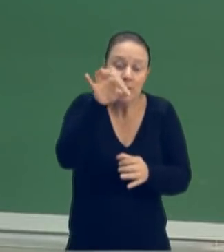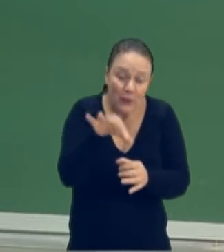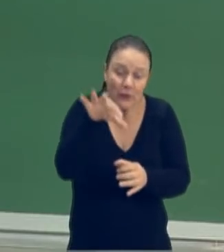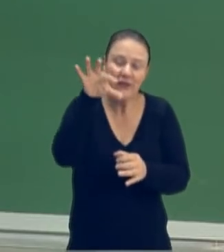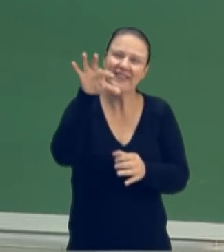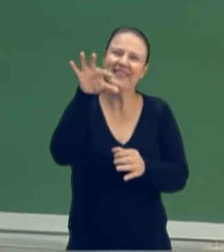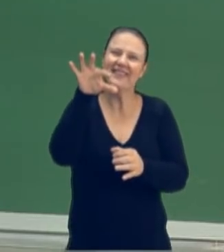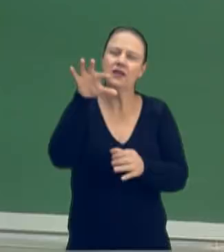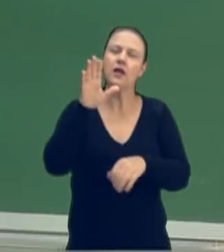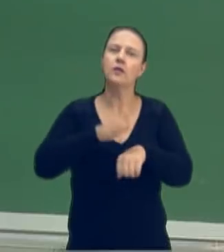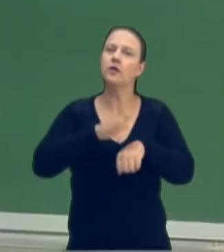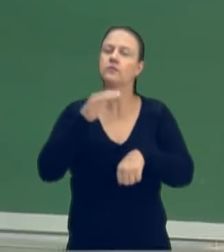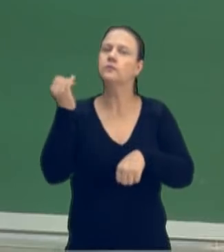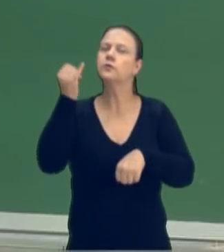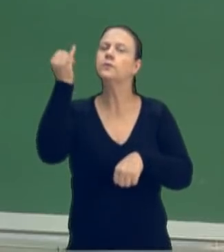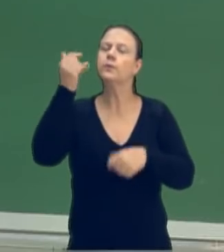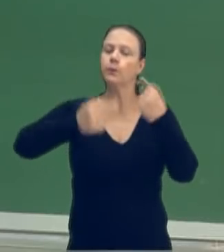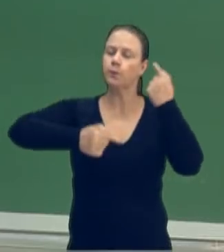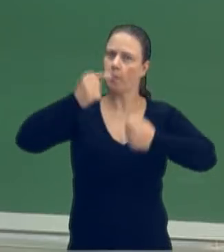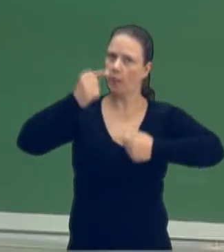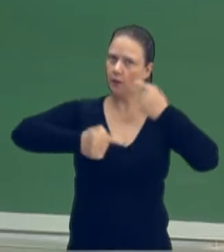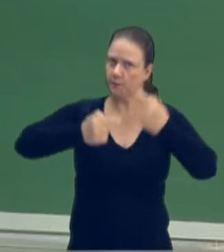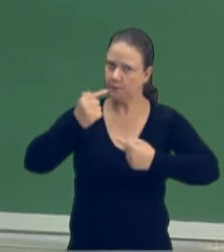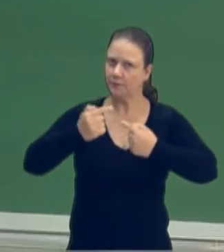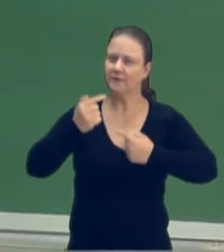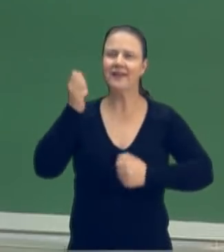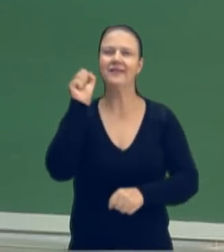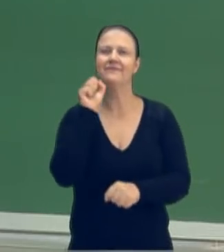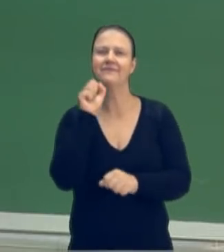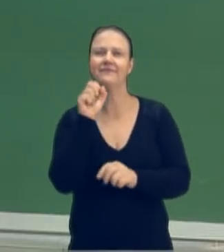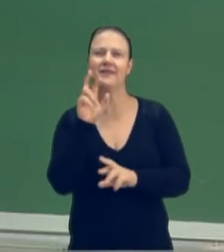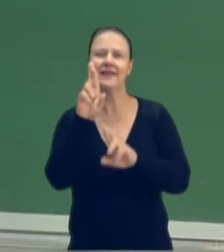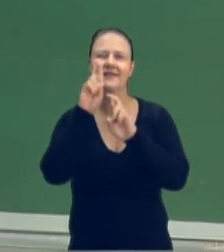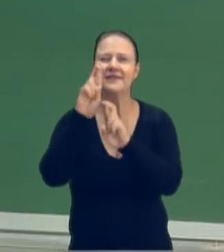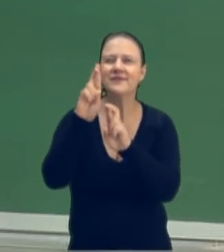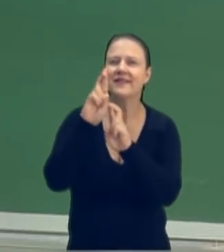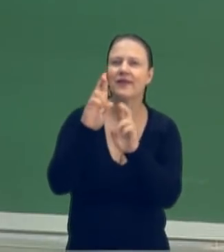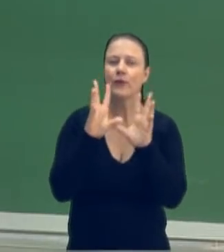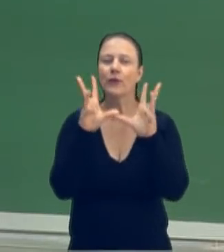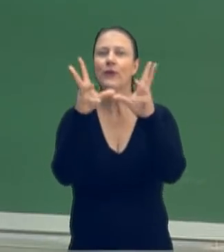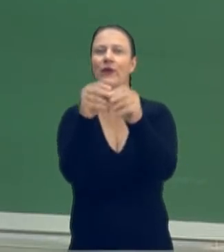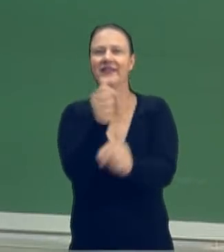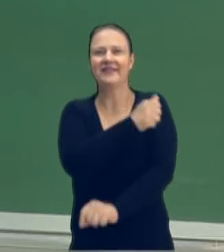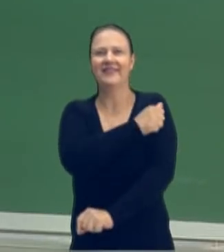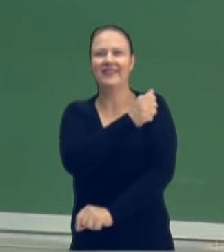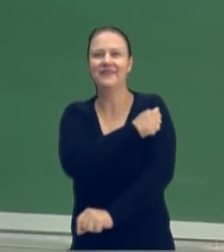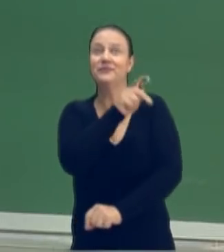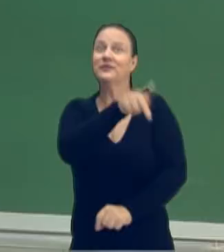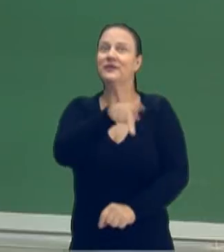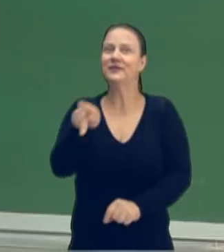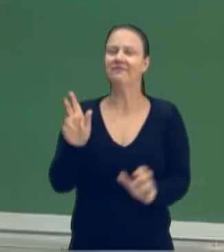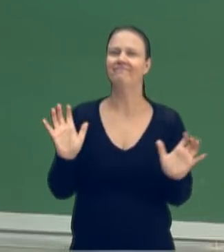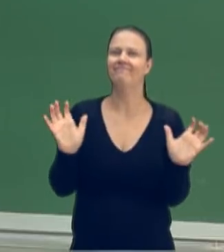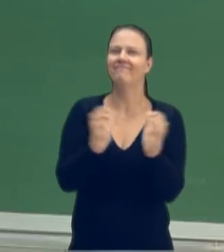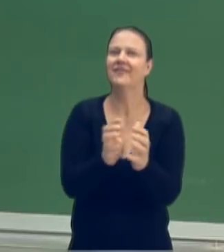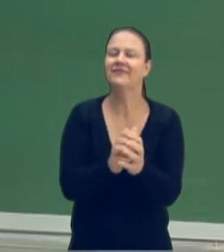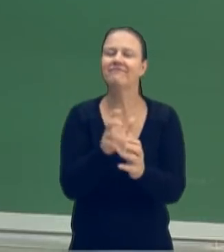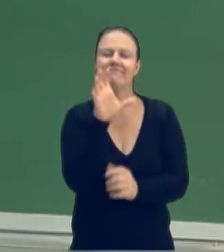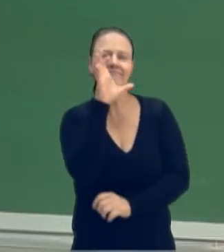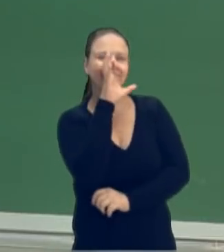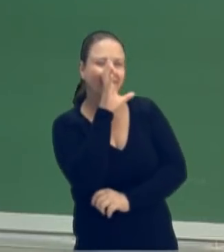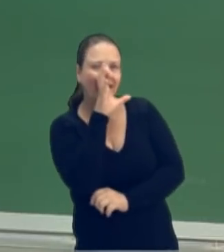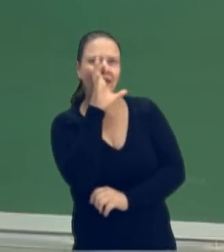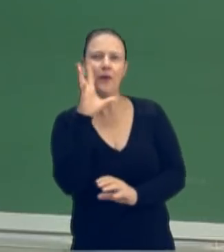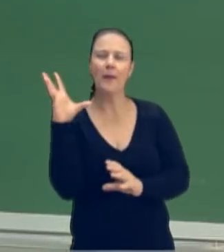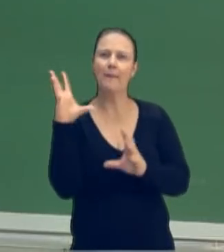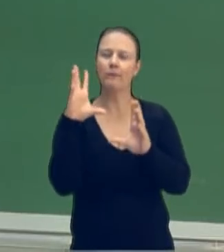aquela parte que nós vamos discutir aqui junto com vocês e espero que vocês possam, todos, alunos, professores, toda a comunidade que está assistindo, participar